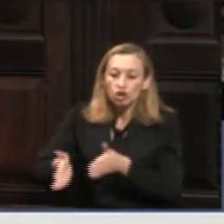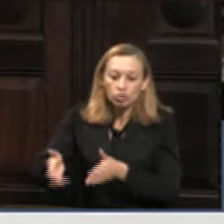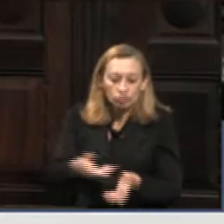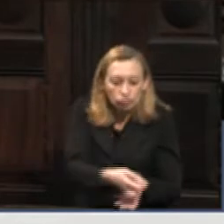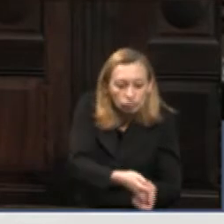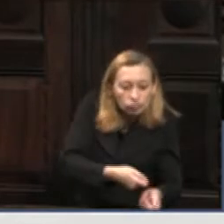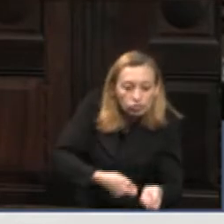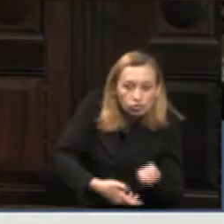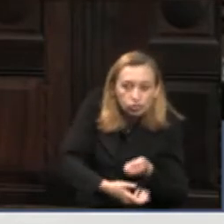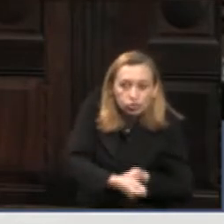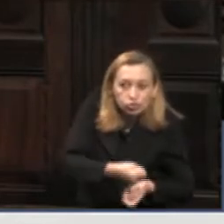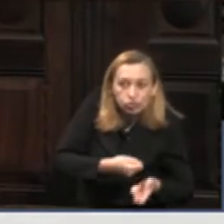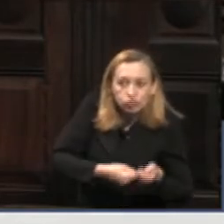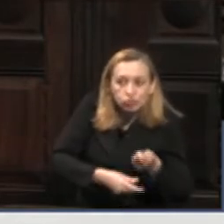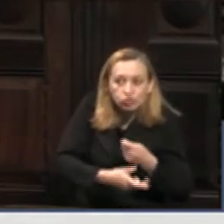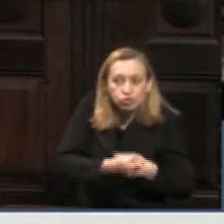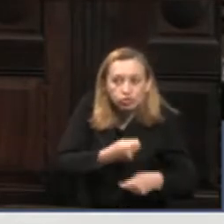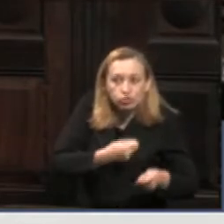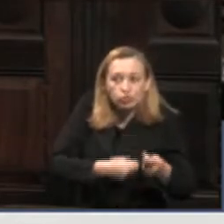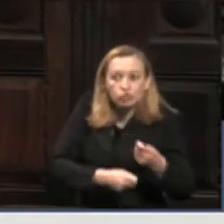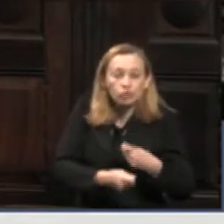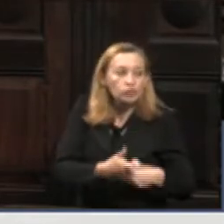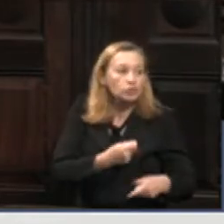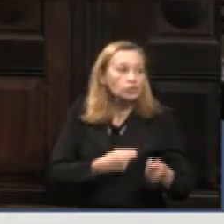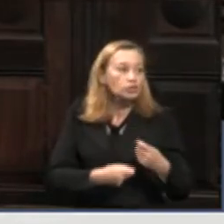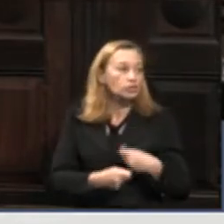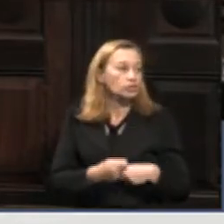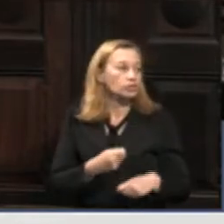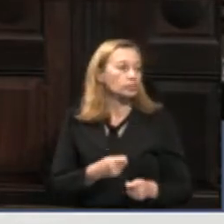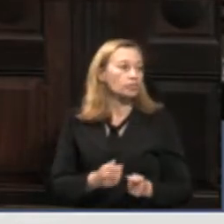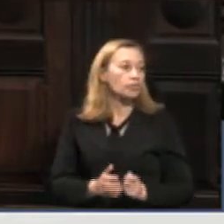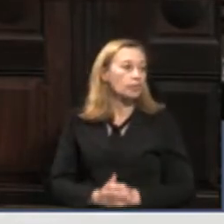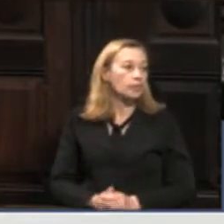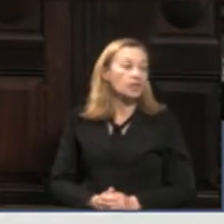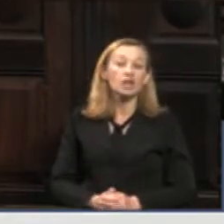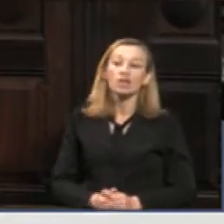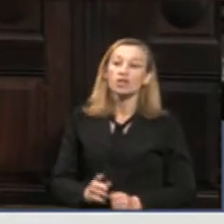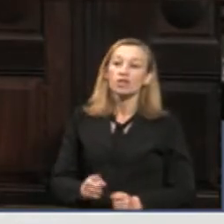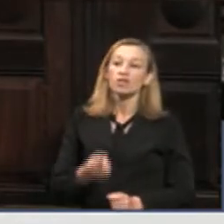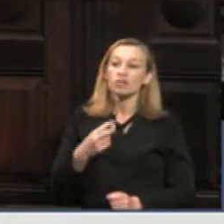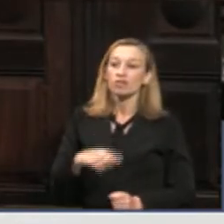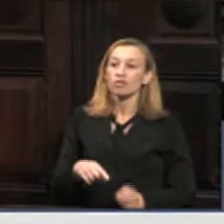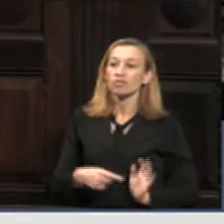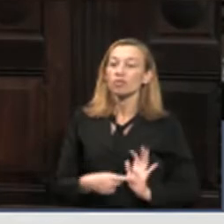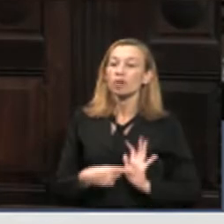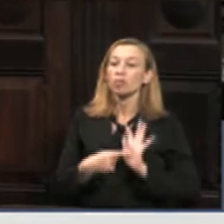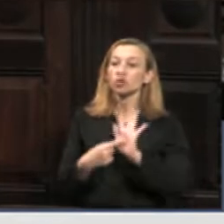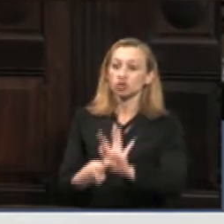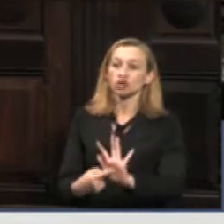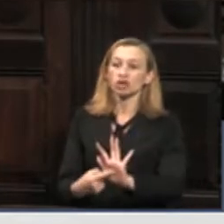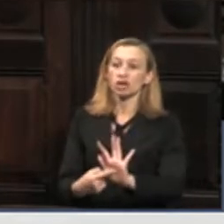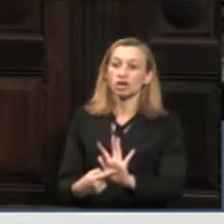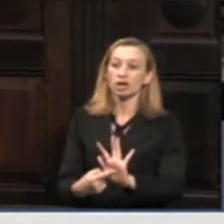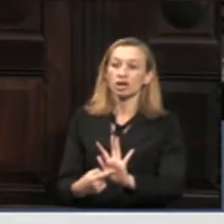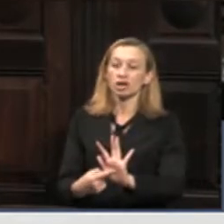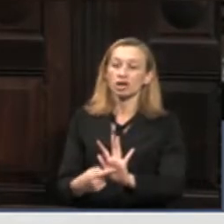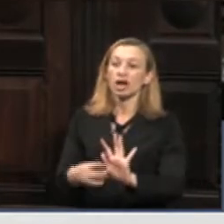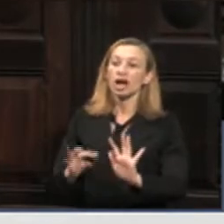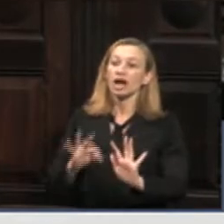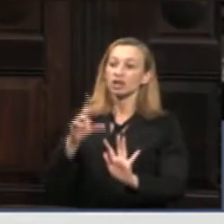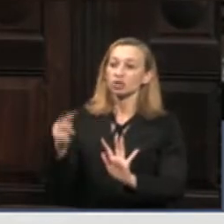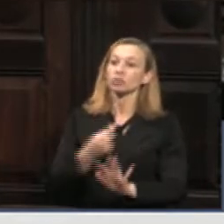veio com a tez negra para mostrar claramente a todos